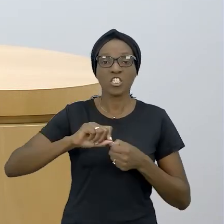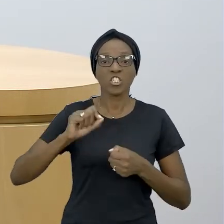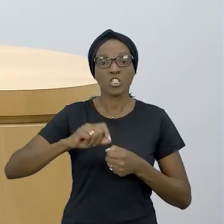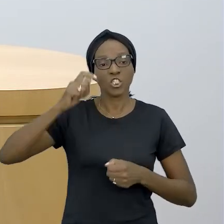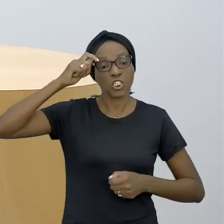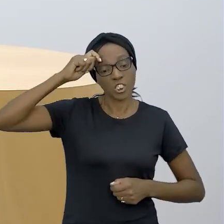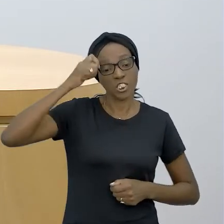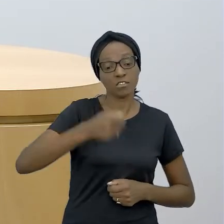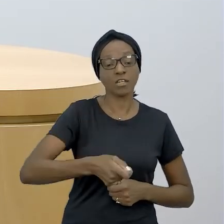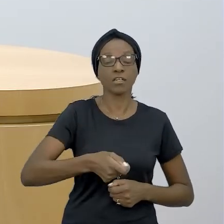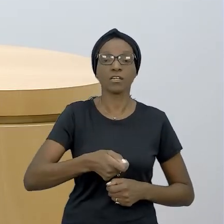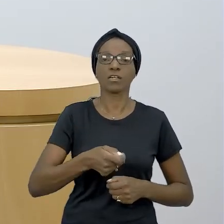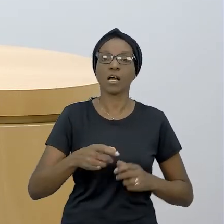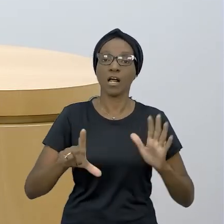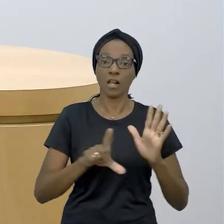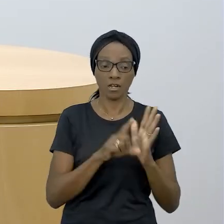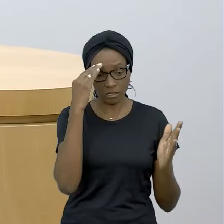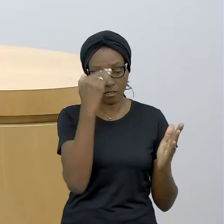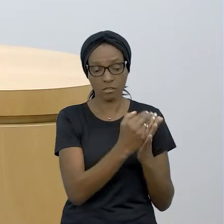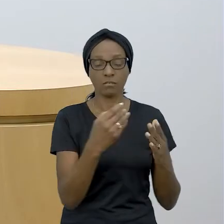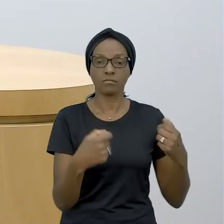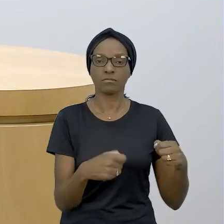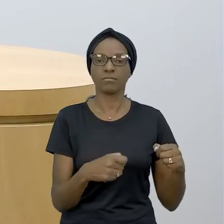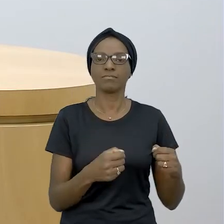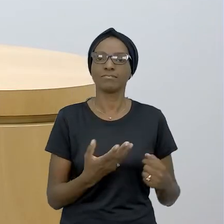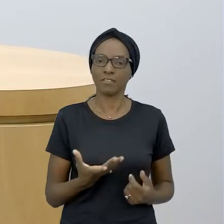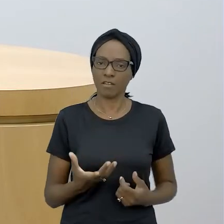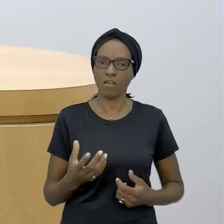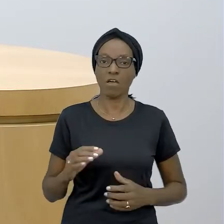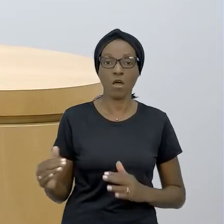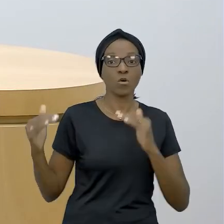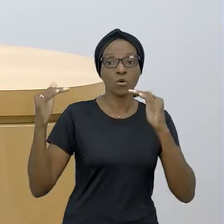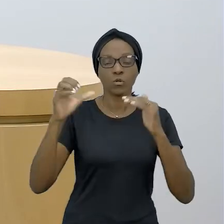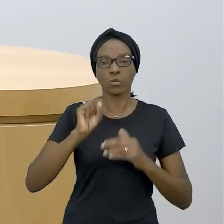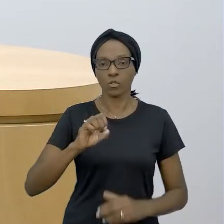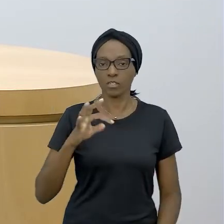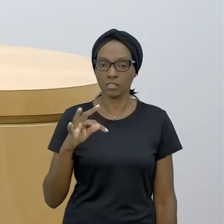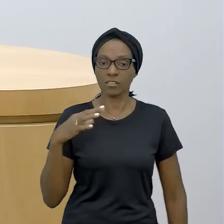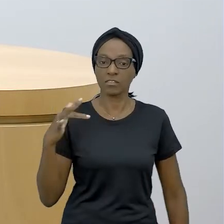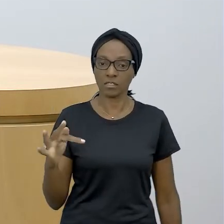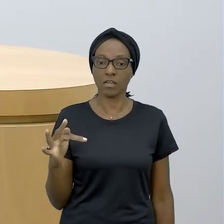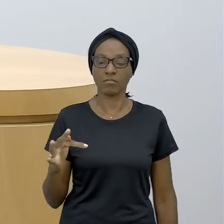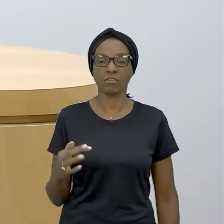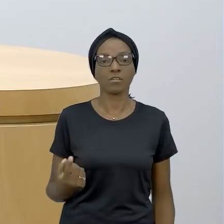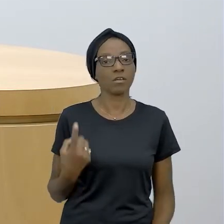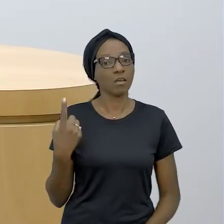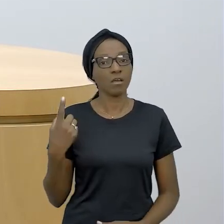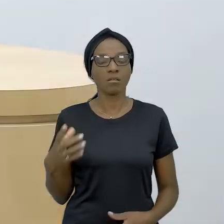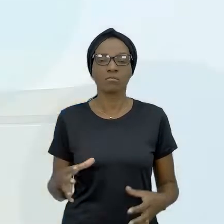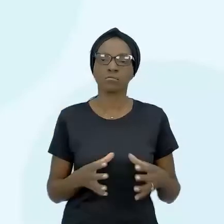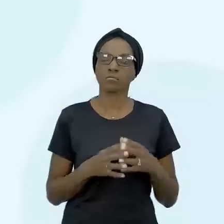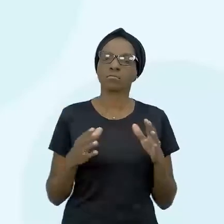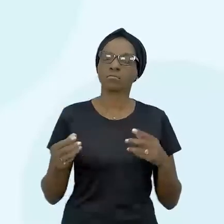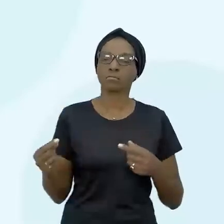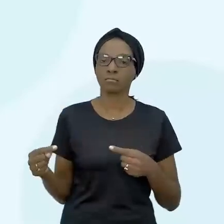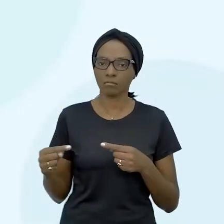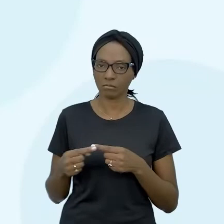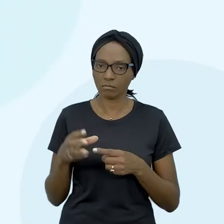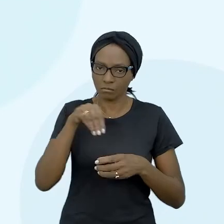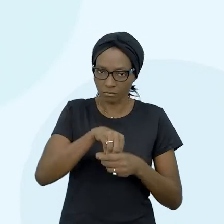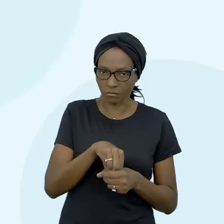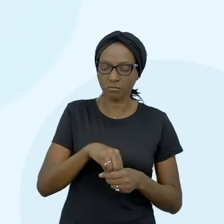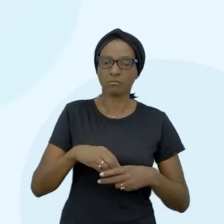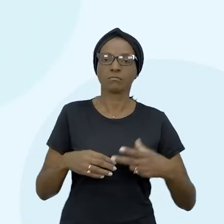né? Então, o Supremo Tribunal Federal, o STF, é um dos órgãos que compõe o Poder